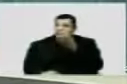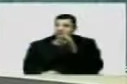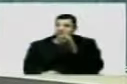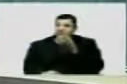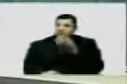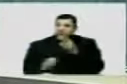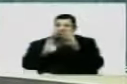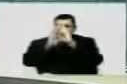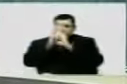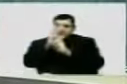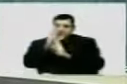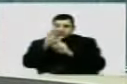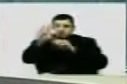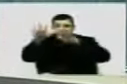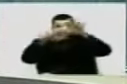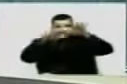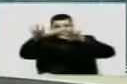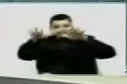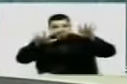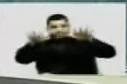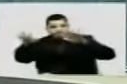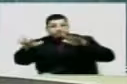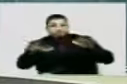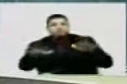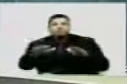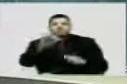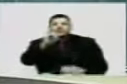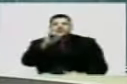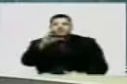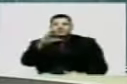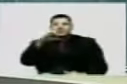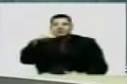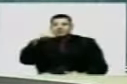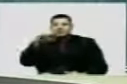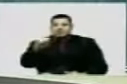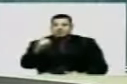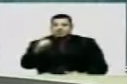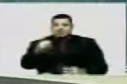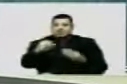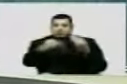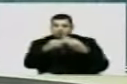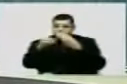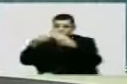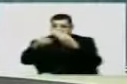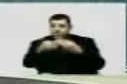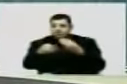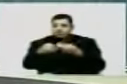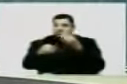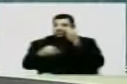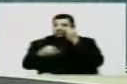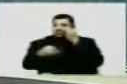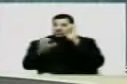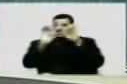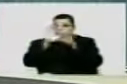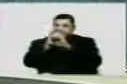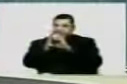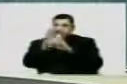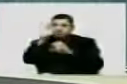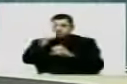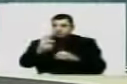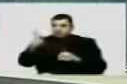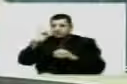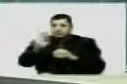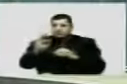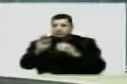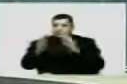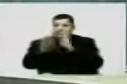Considerando que pelas regras de distribuição do ICMS entre os municípios, previstas na Constituição